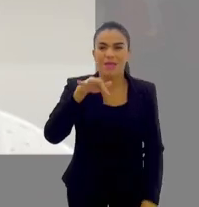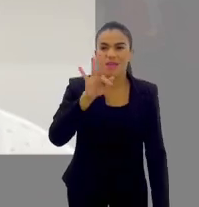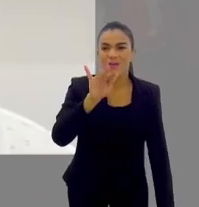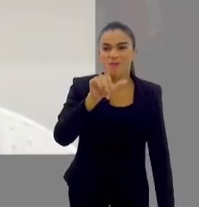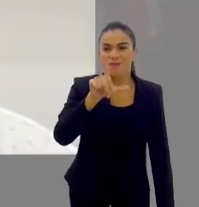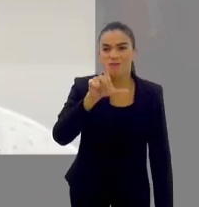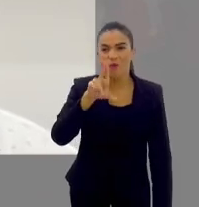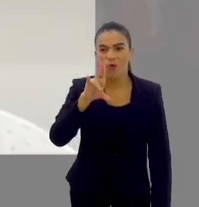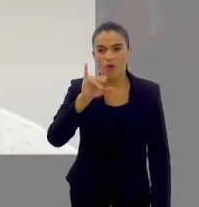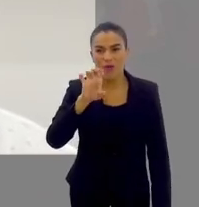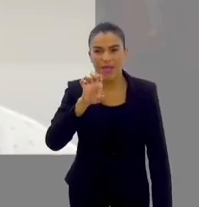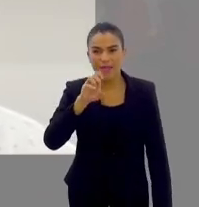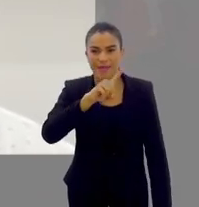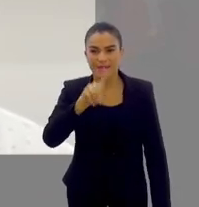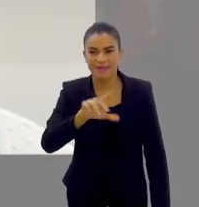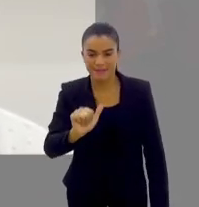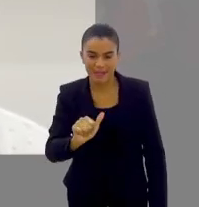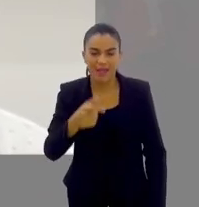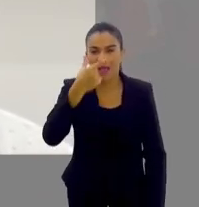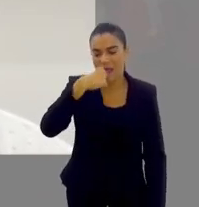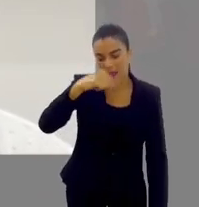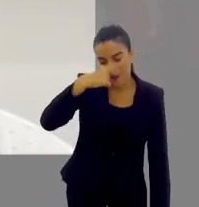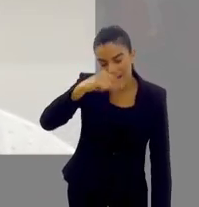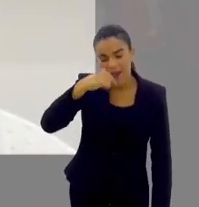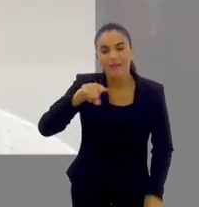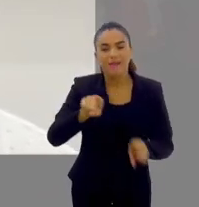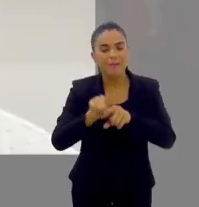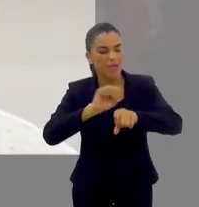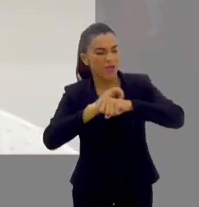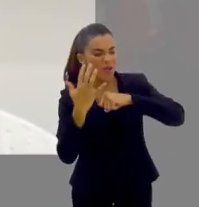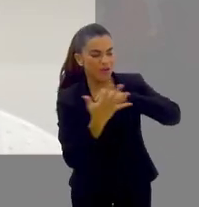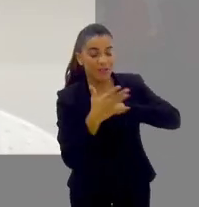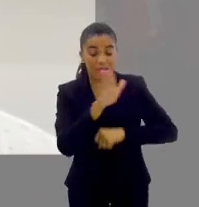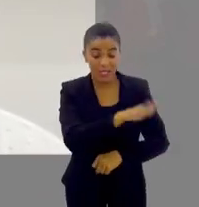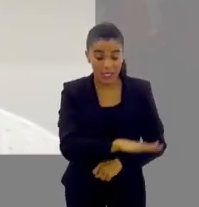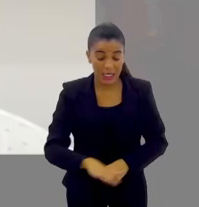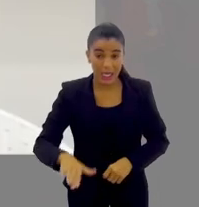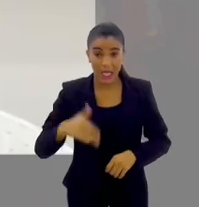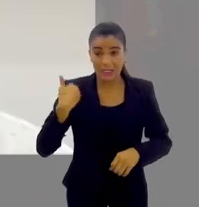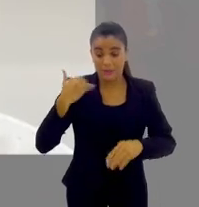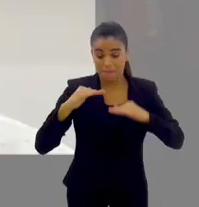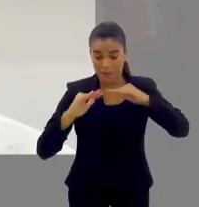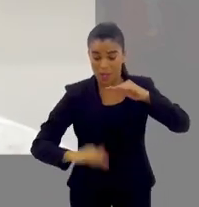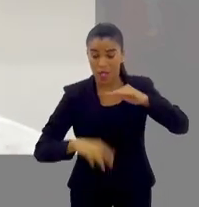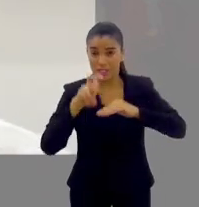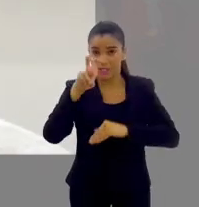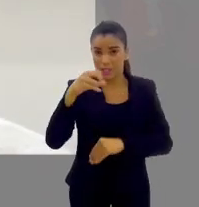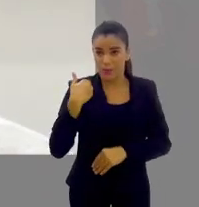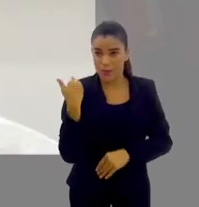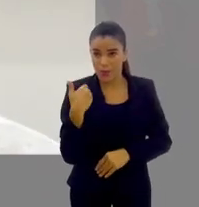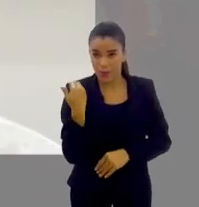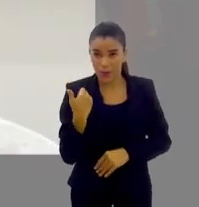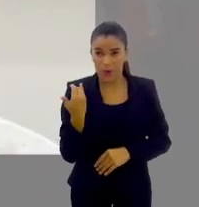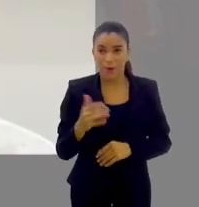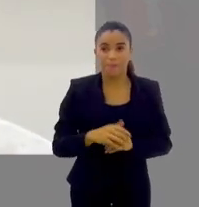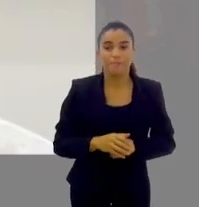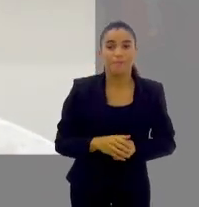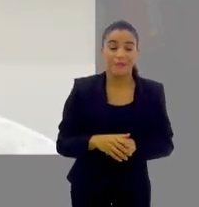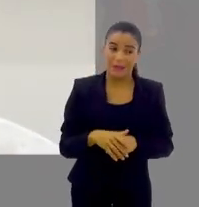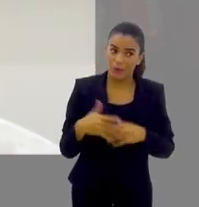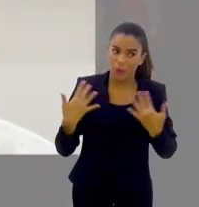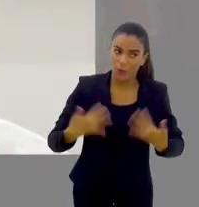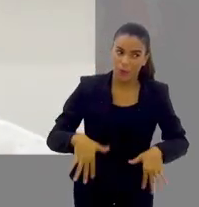influenza, Covid, foi feito um estudo que mostrou que bebês menores de 5 anos, crianças menores de 5 anos de idade, Covid